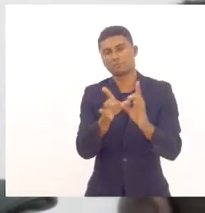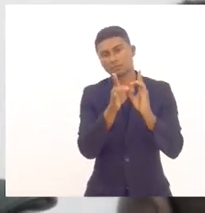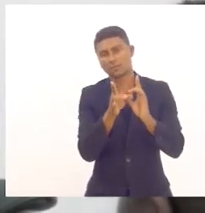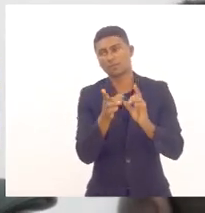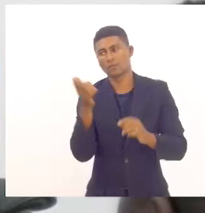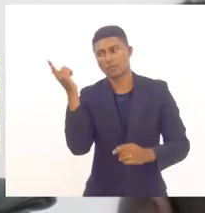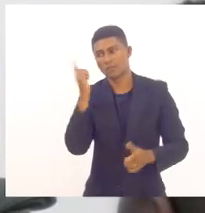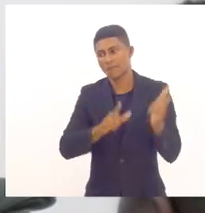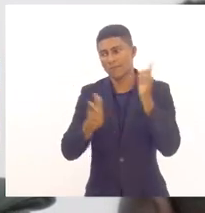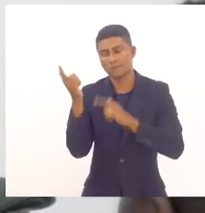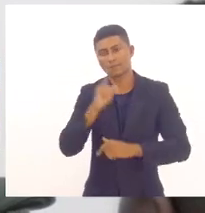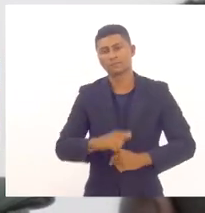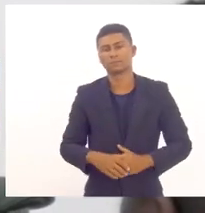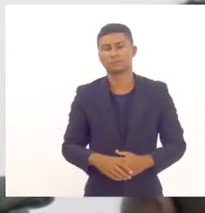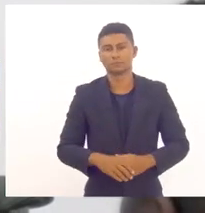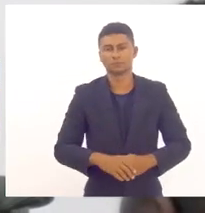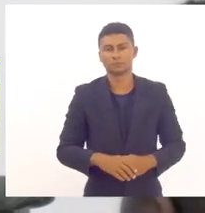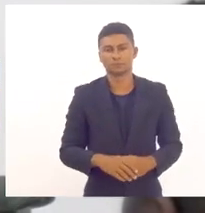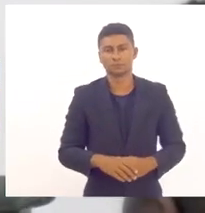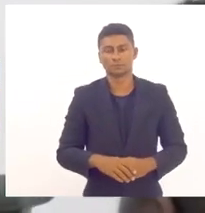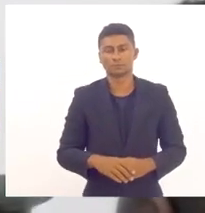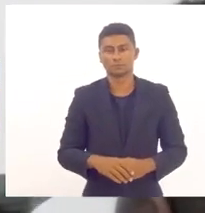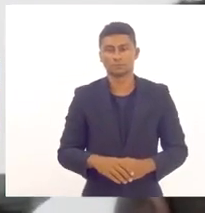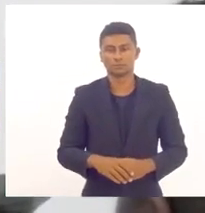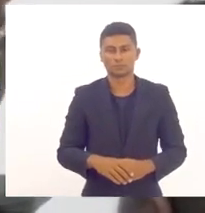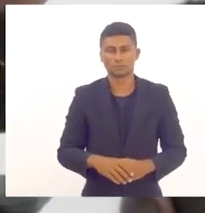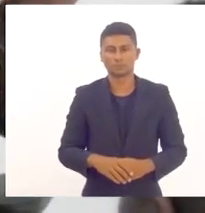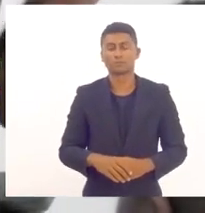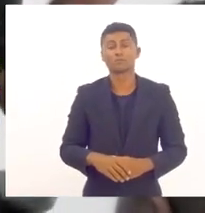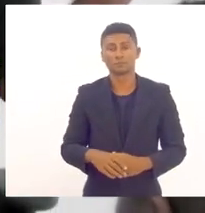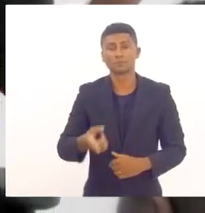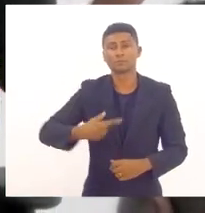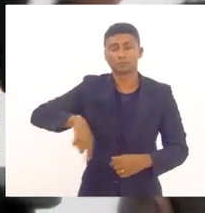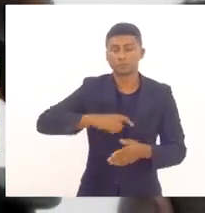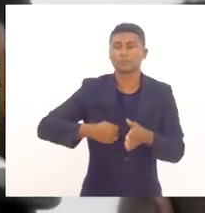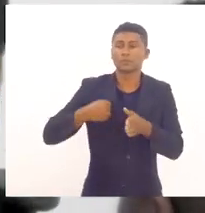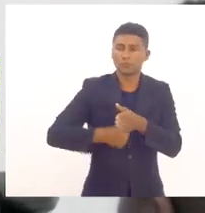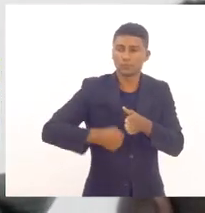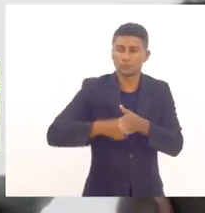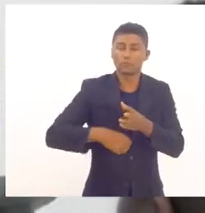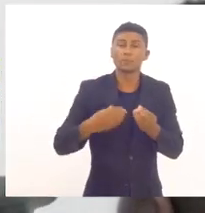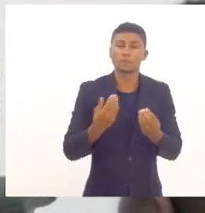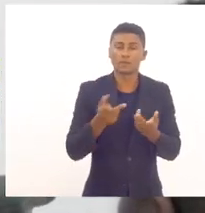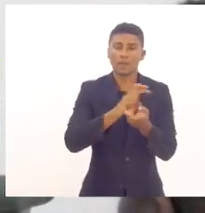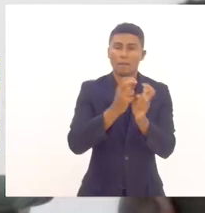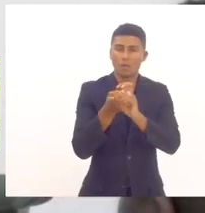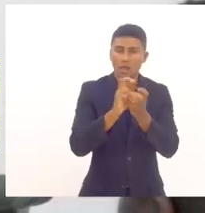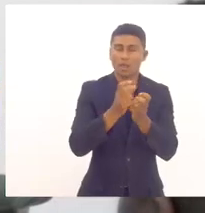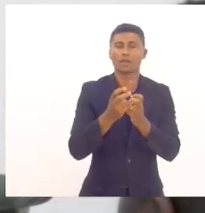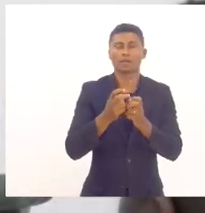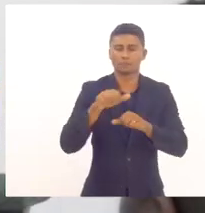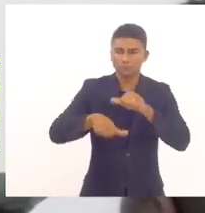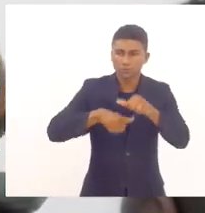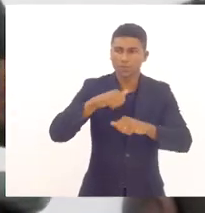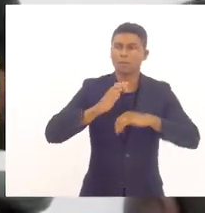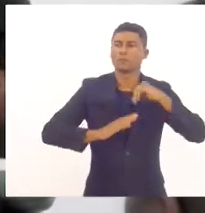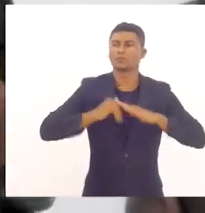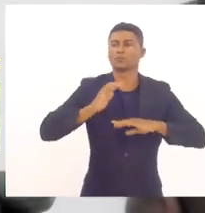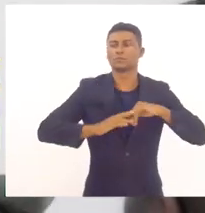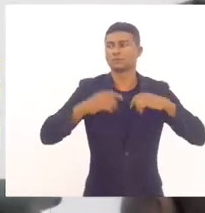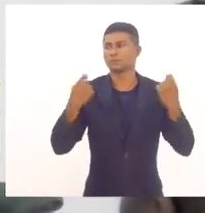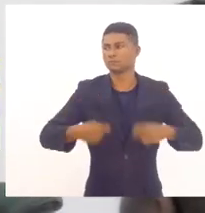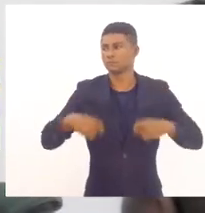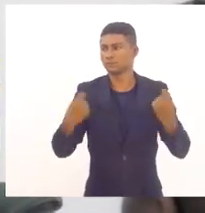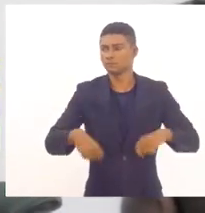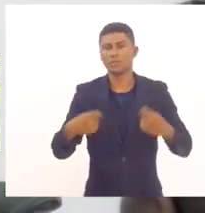bem conceituado. Aqui é a nossa luta pela profissionalização da capoeira, e chama a atenção do senhor. Porque